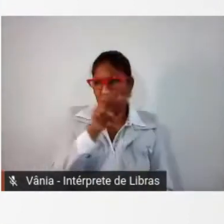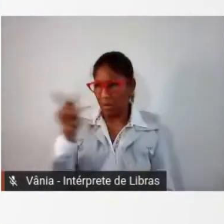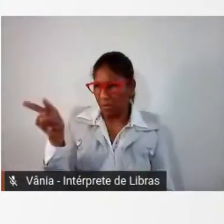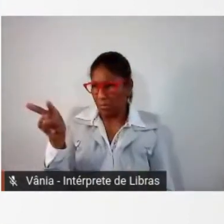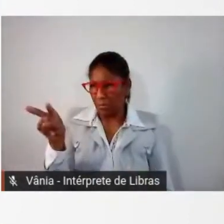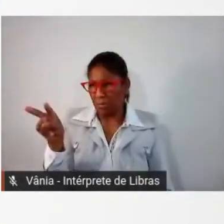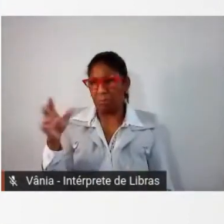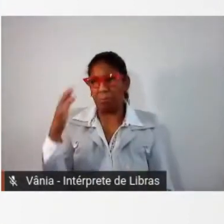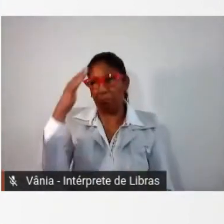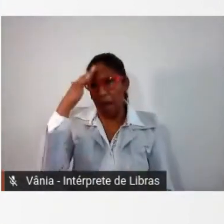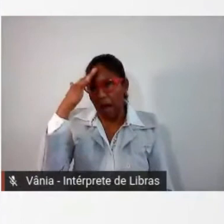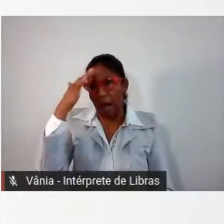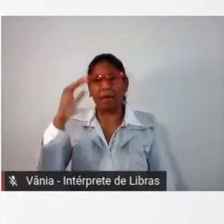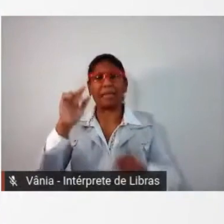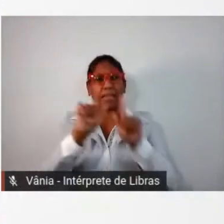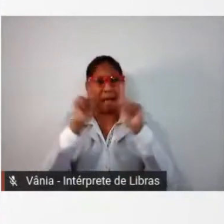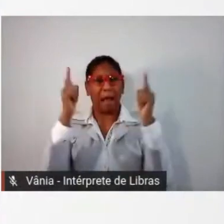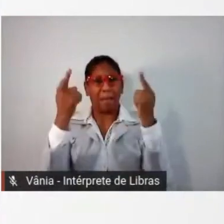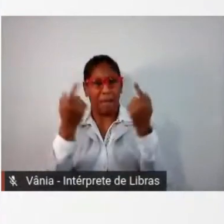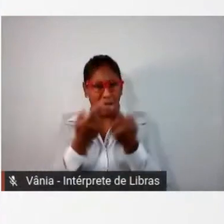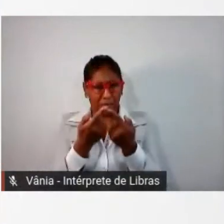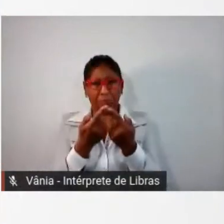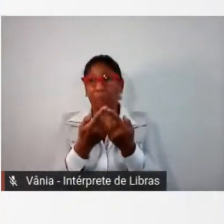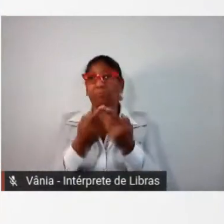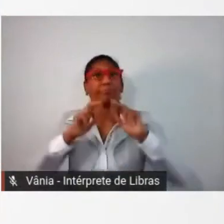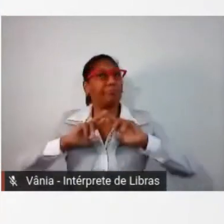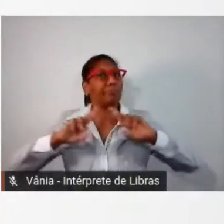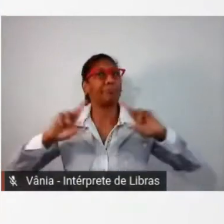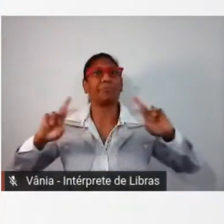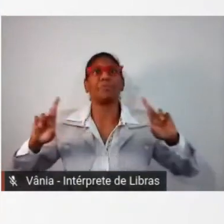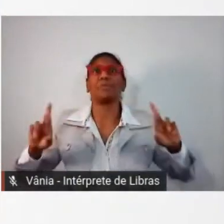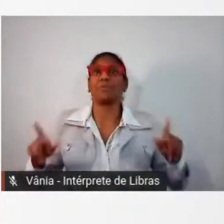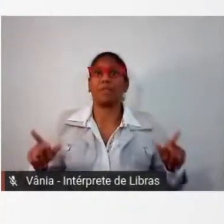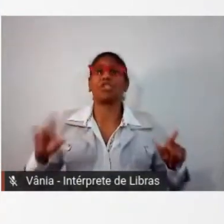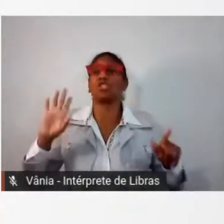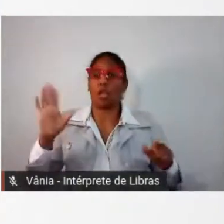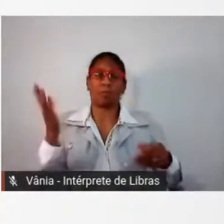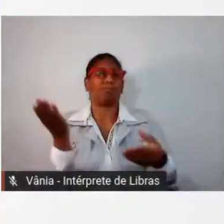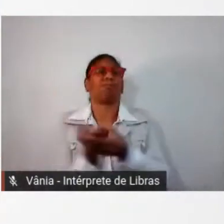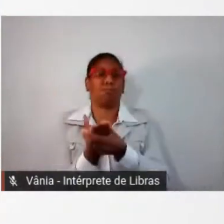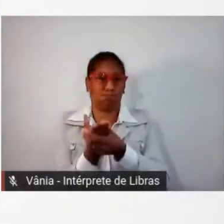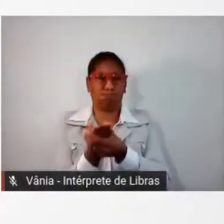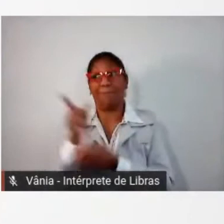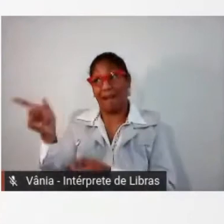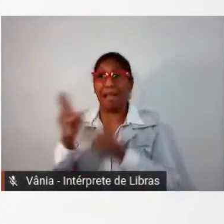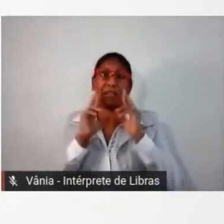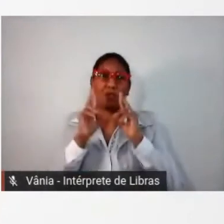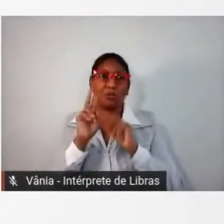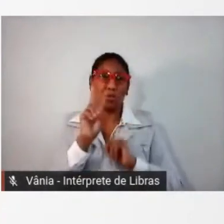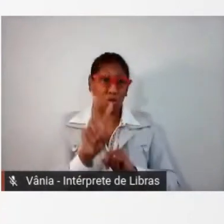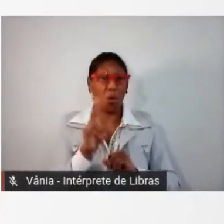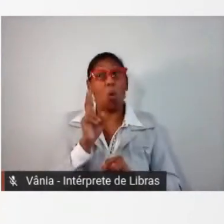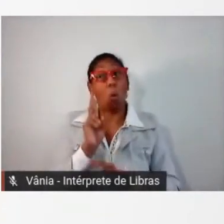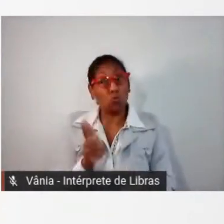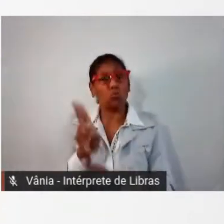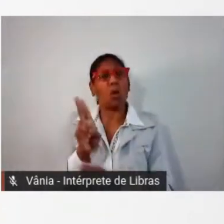infelizmente, vão na direção completamente oposta. Já houve a notificação dos restaurantes e nós vamos continuar analisando tudo